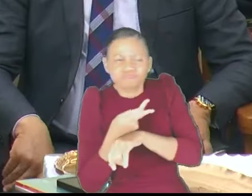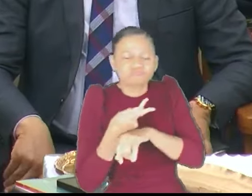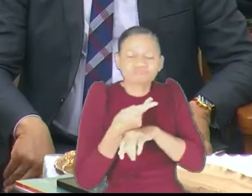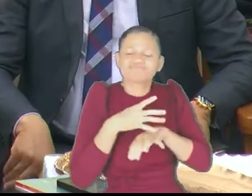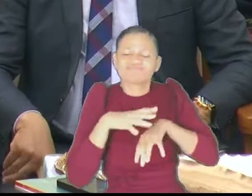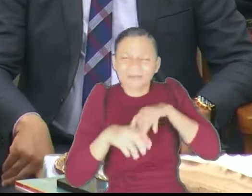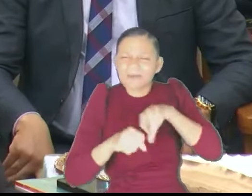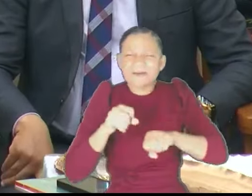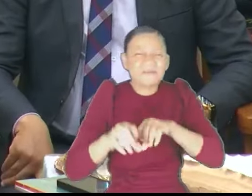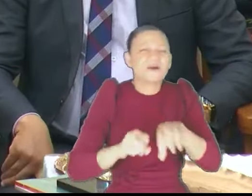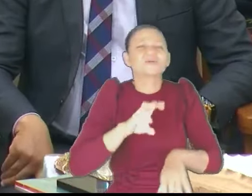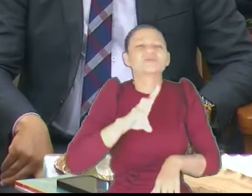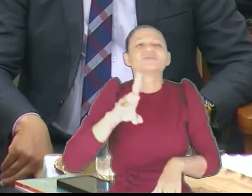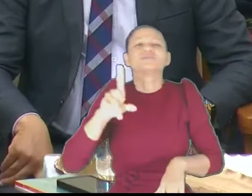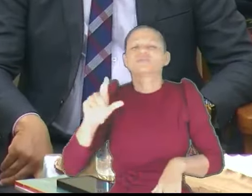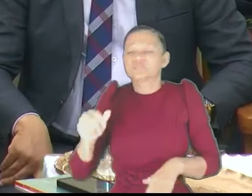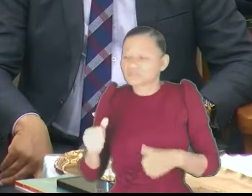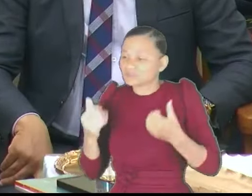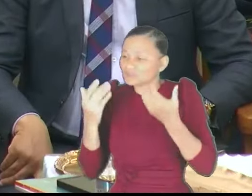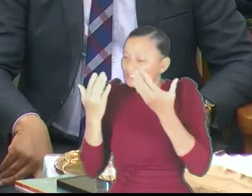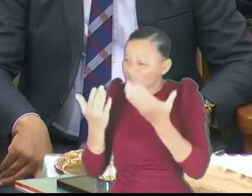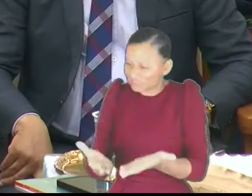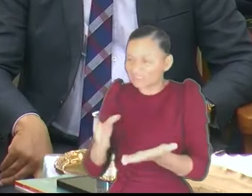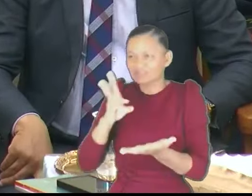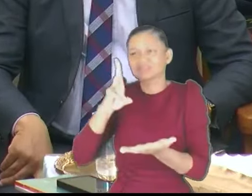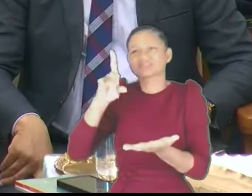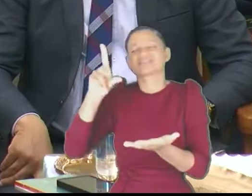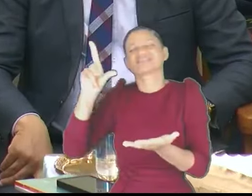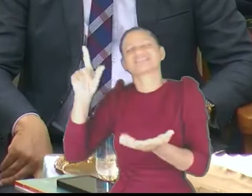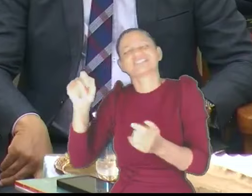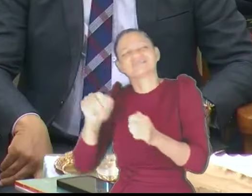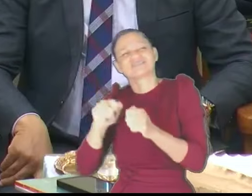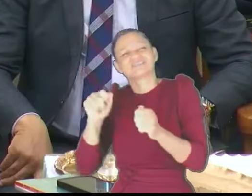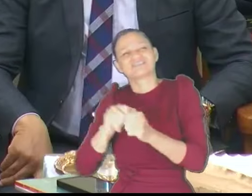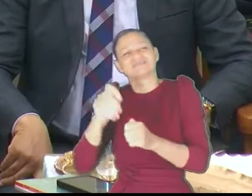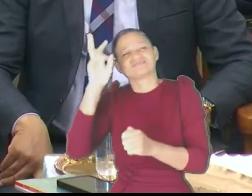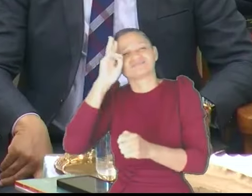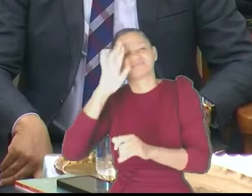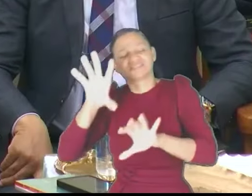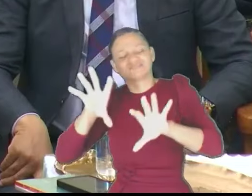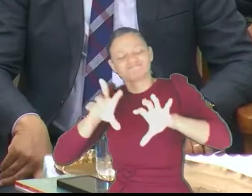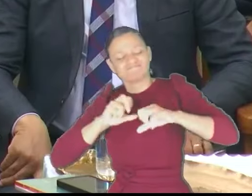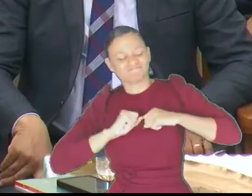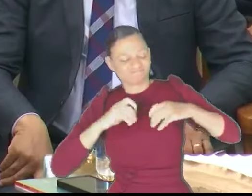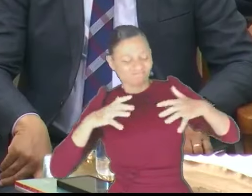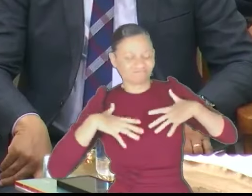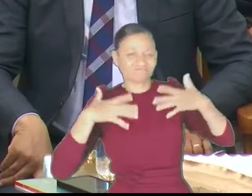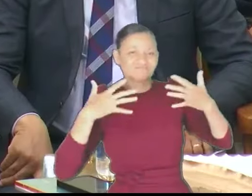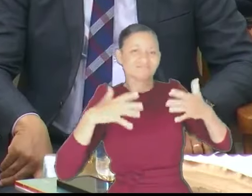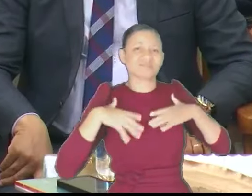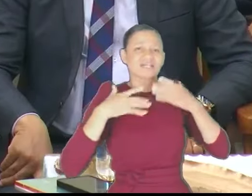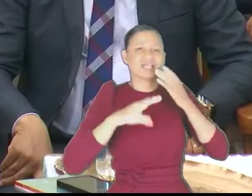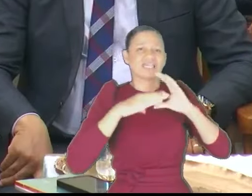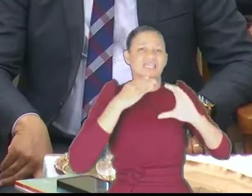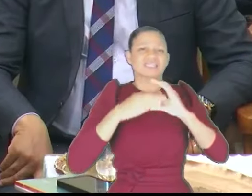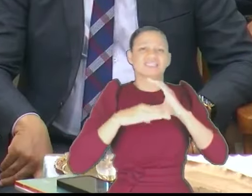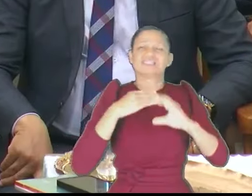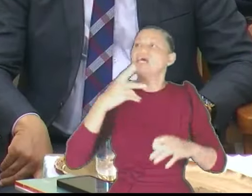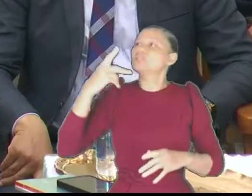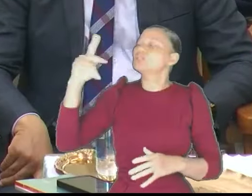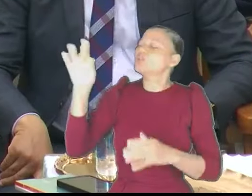dia. Esse é o dia que fez o Senhor e eu me alegro nele. Nós cantamos agora há pouco a tua